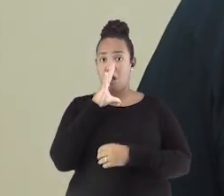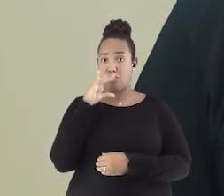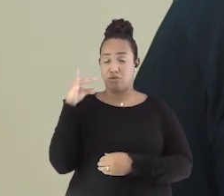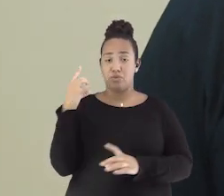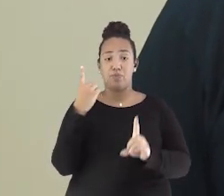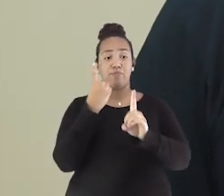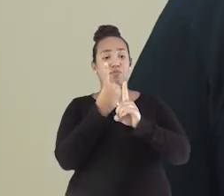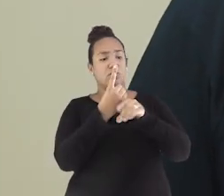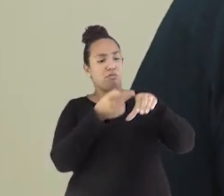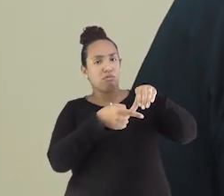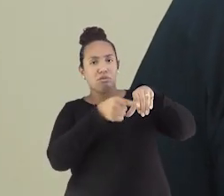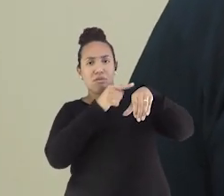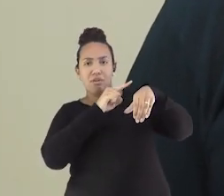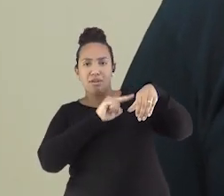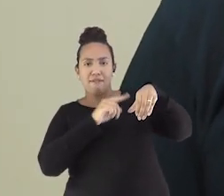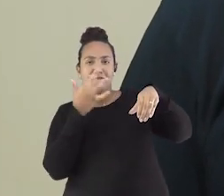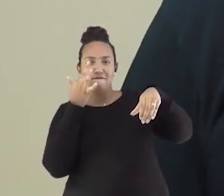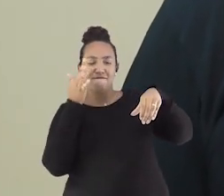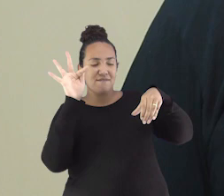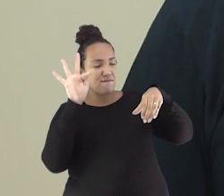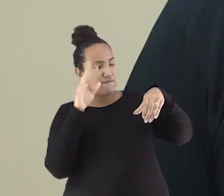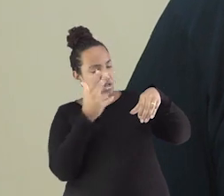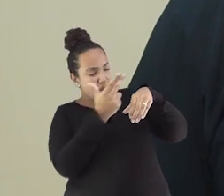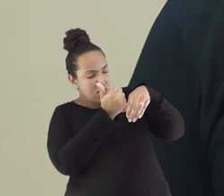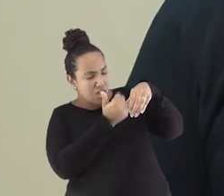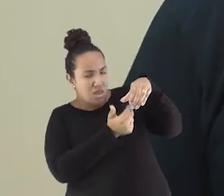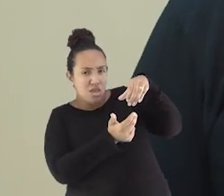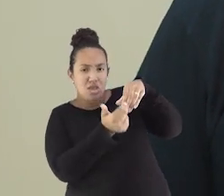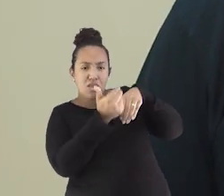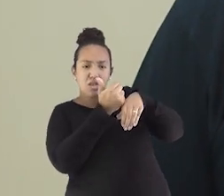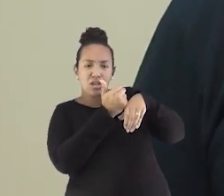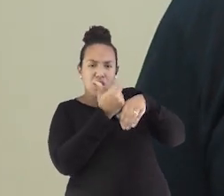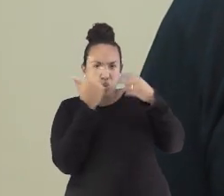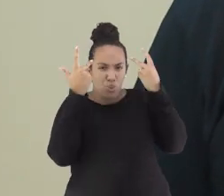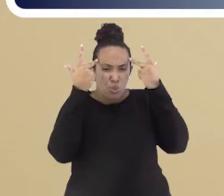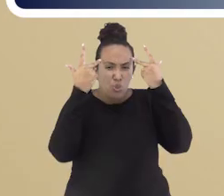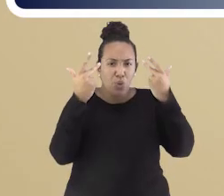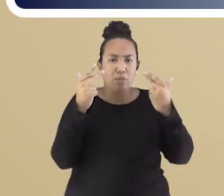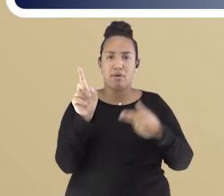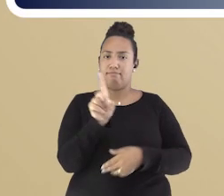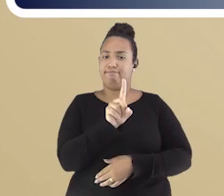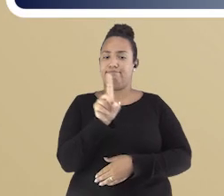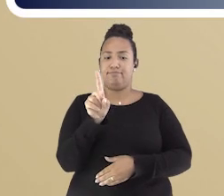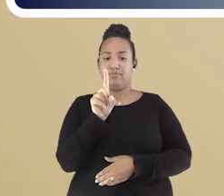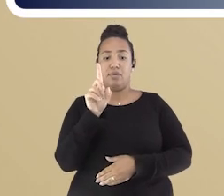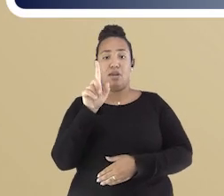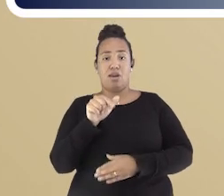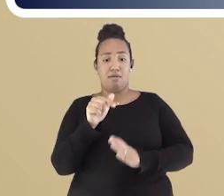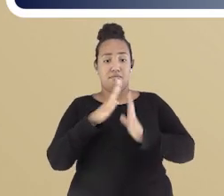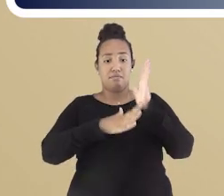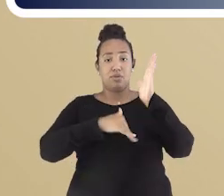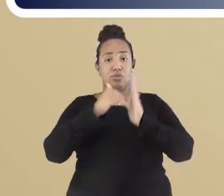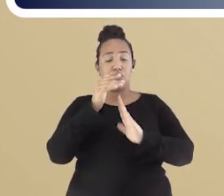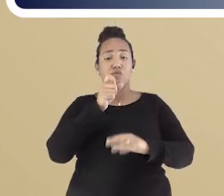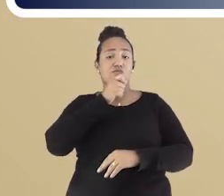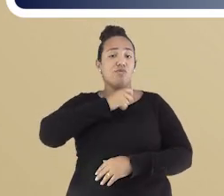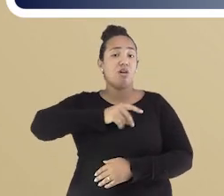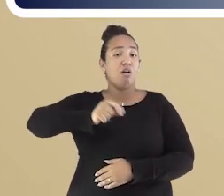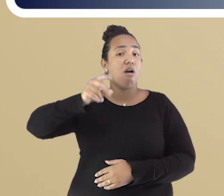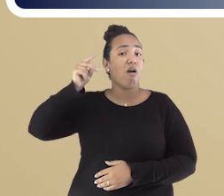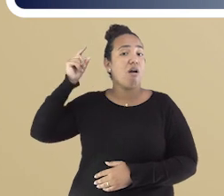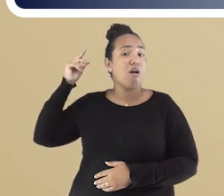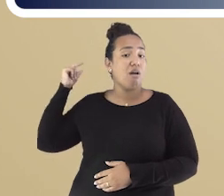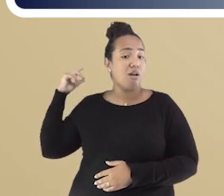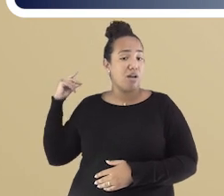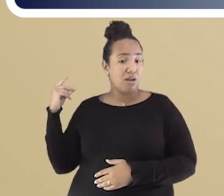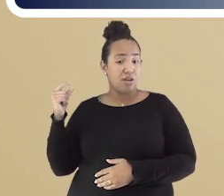de Lascaux, que estava toda desenhada, mas não eram desenhos comuns. Eram pinturas feitas por homens pré-históricos